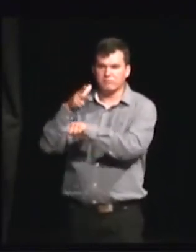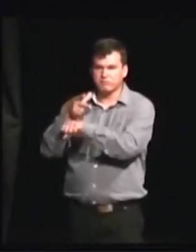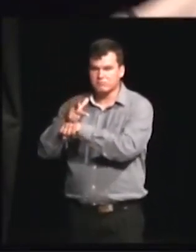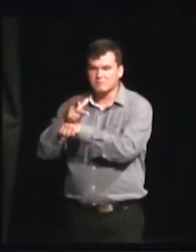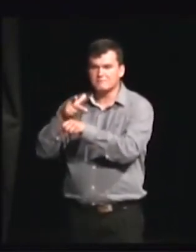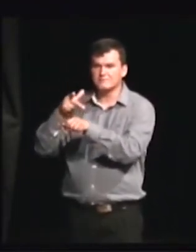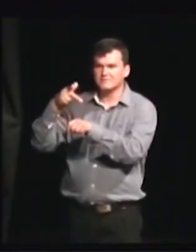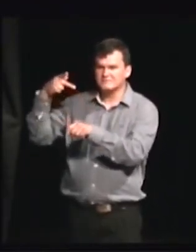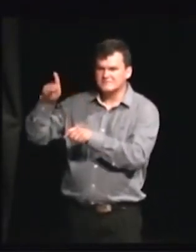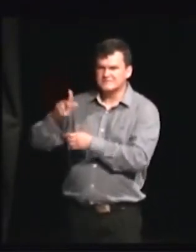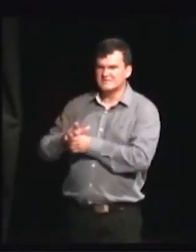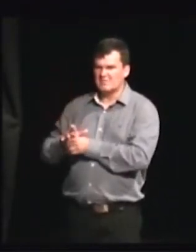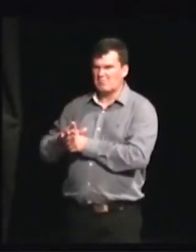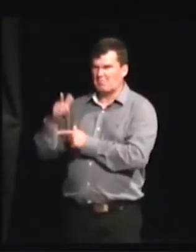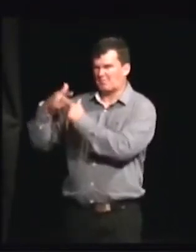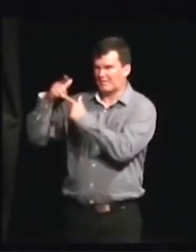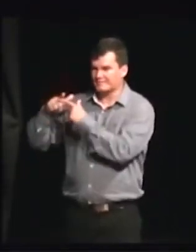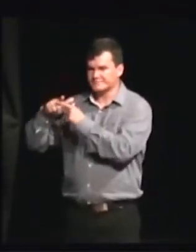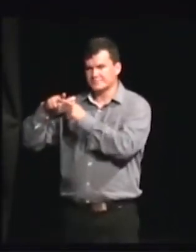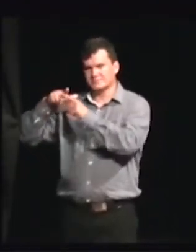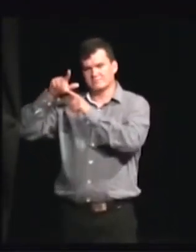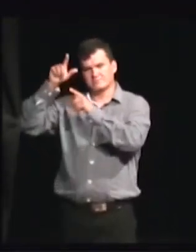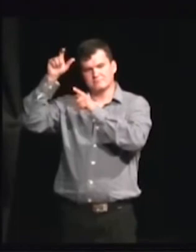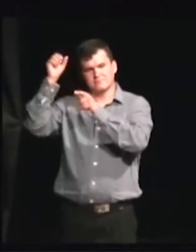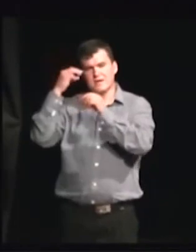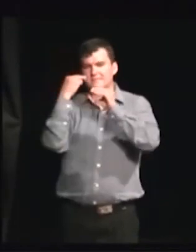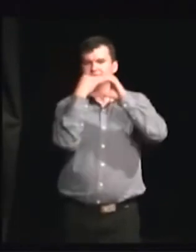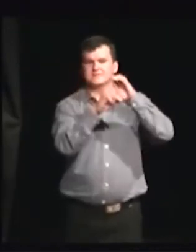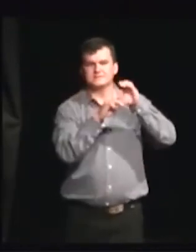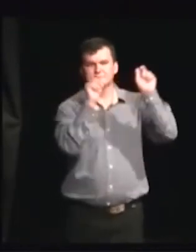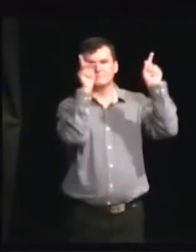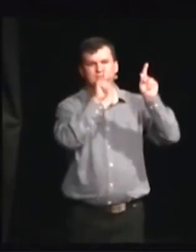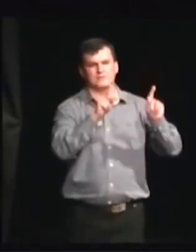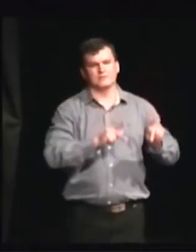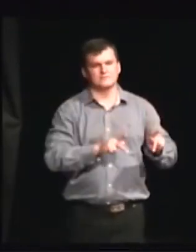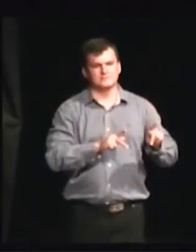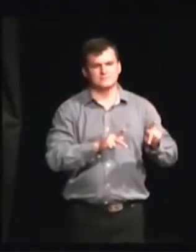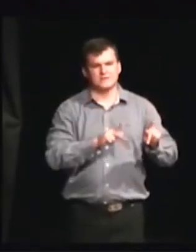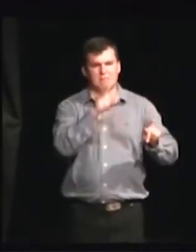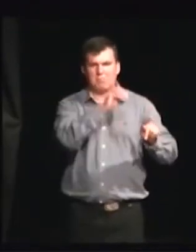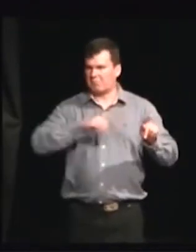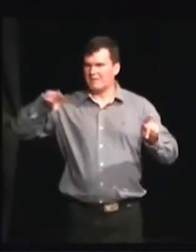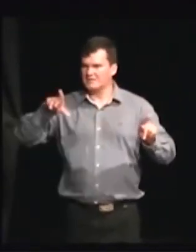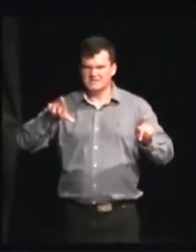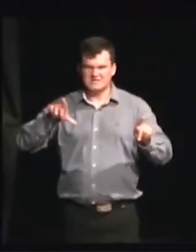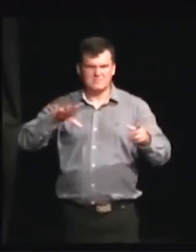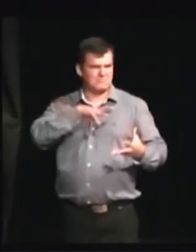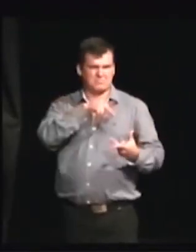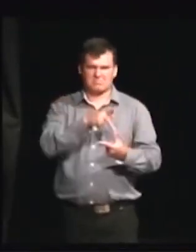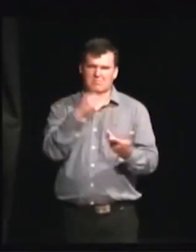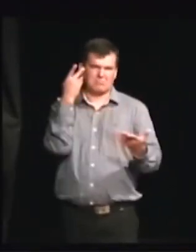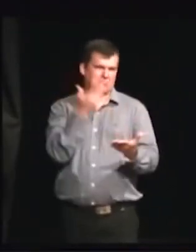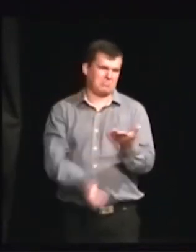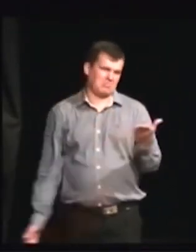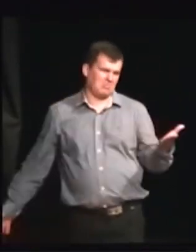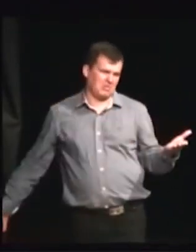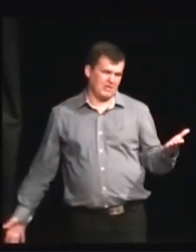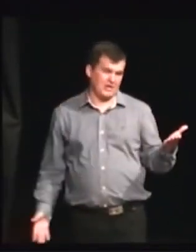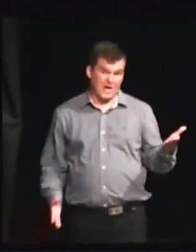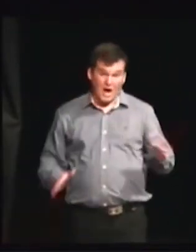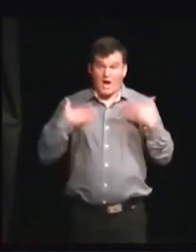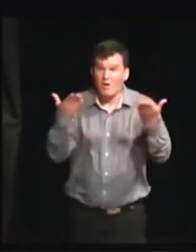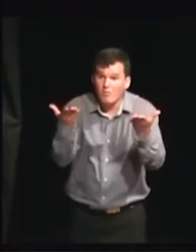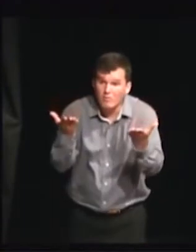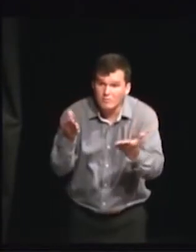WhatsApp mostrando o caos, você manda uma mensagem luminosa. E não faz este mundo estar perdido mesmo.